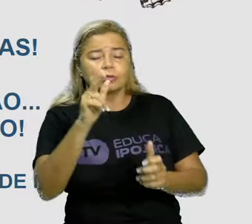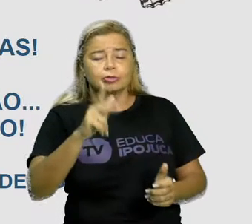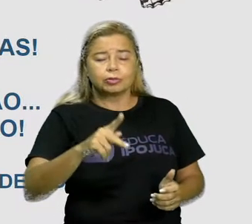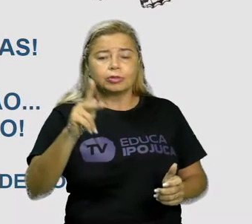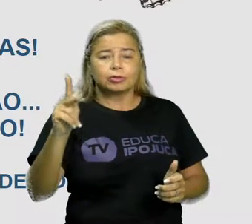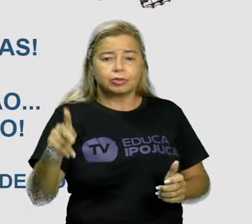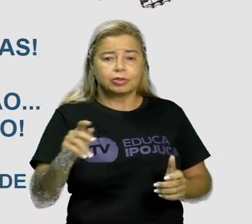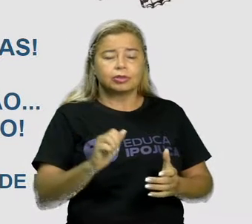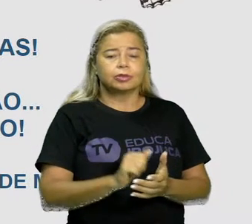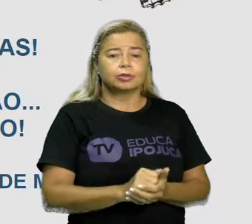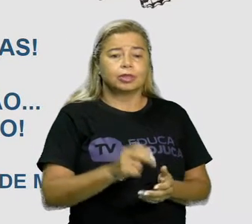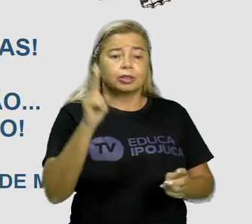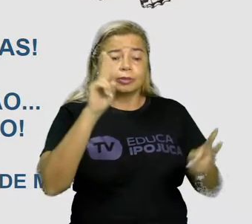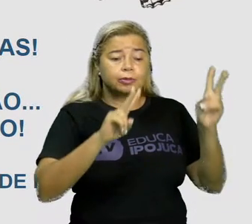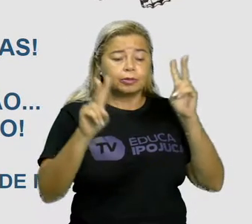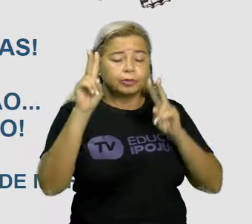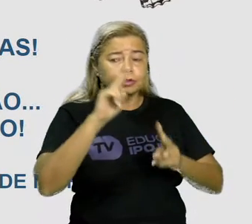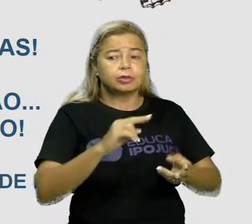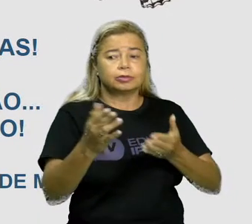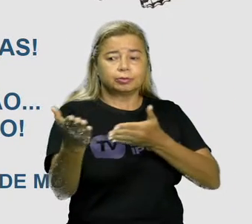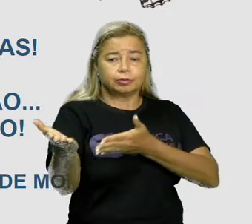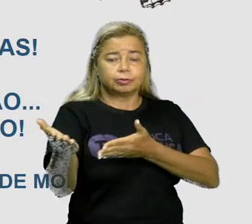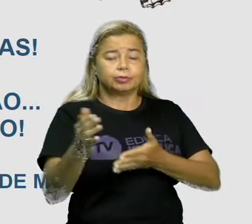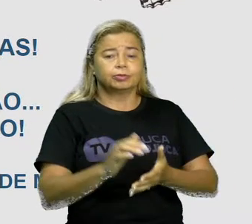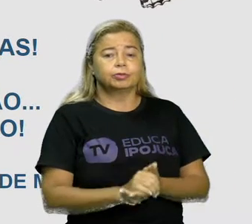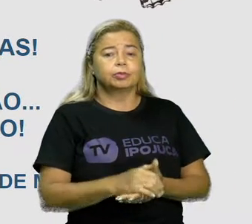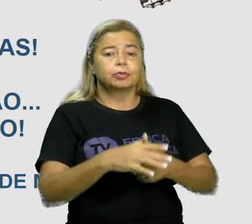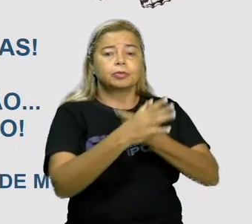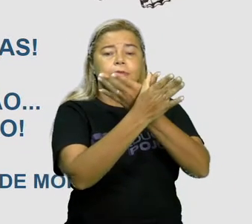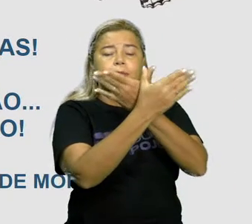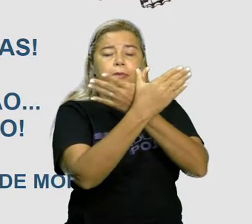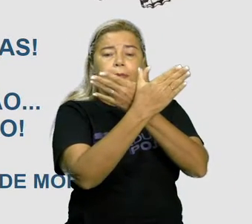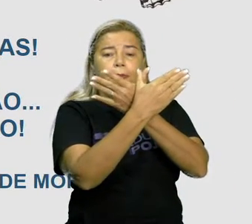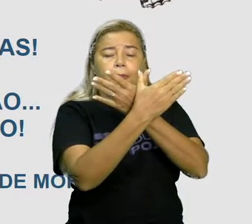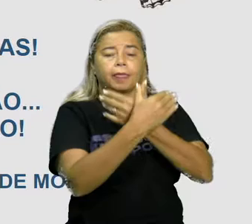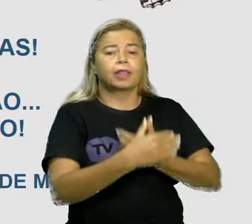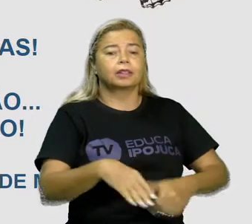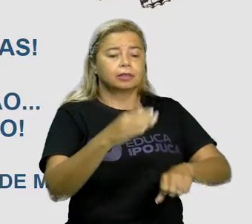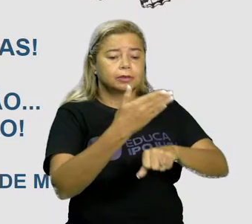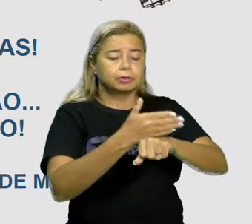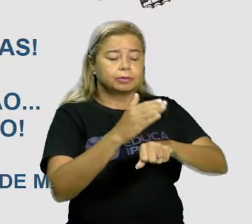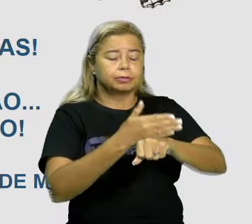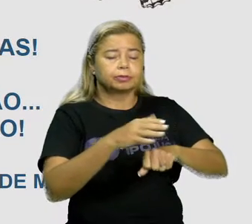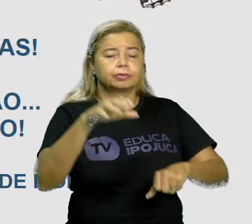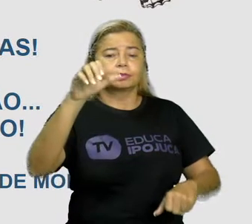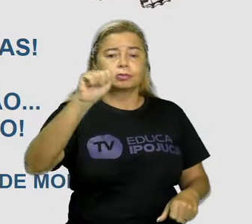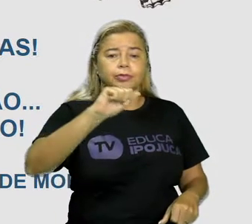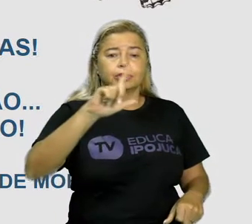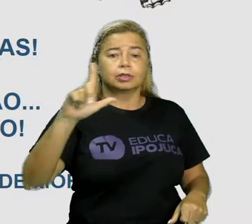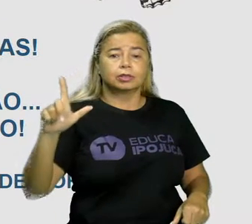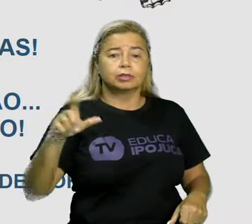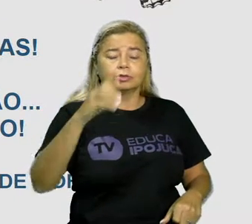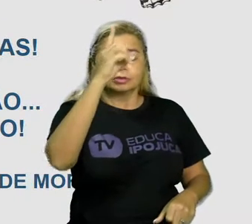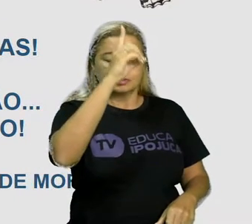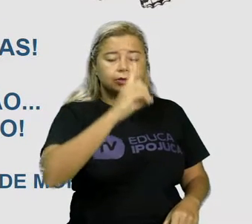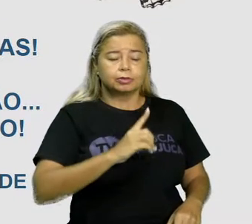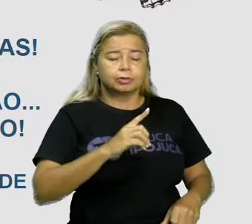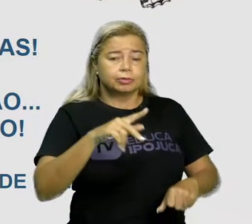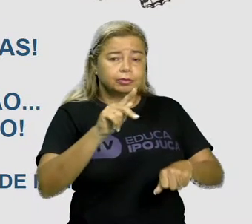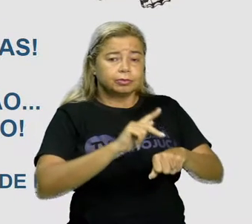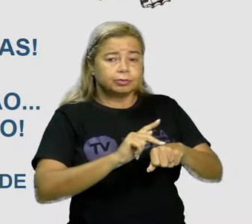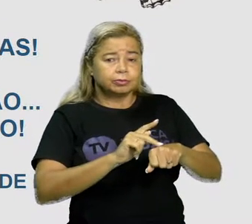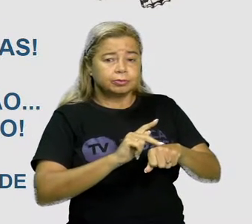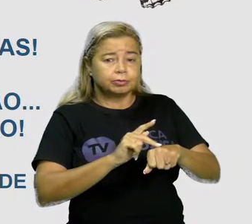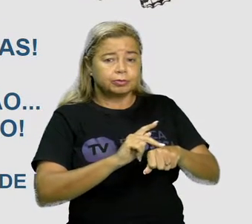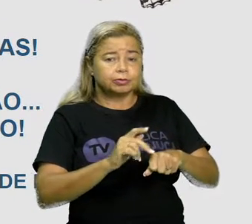aí, olhando na telinha. As borboletas, brancas, azuis, amarelas e